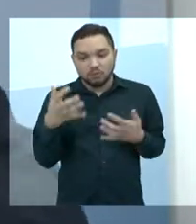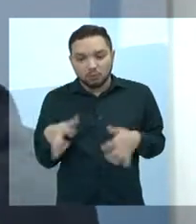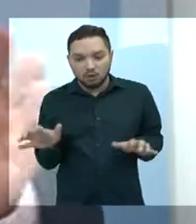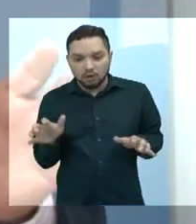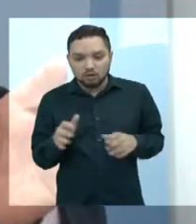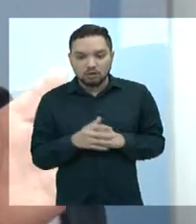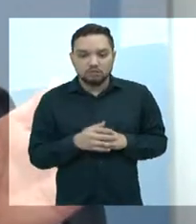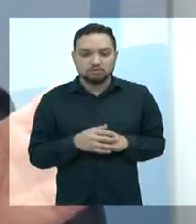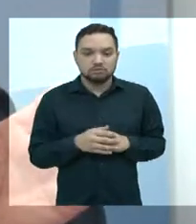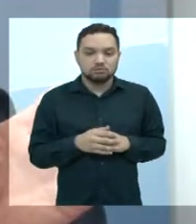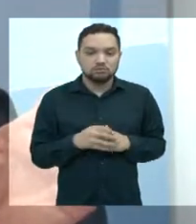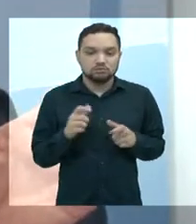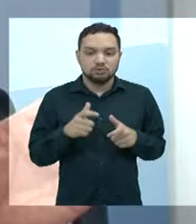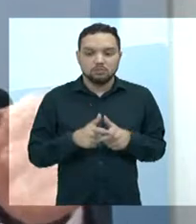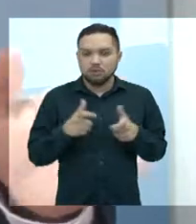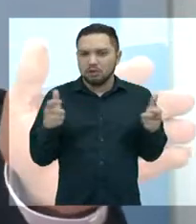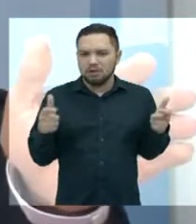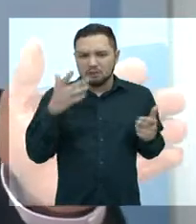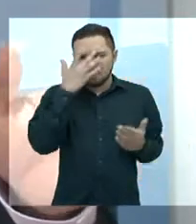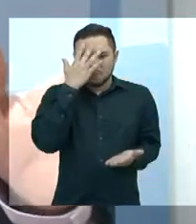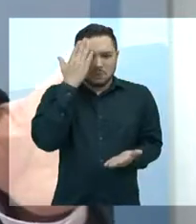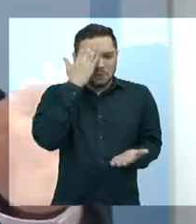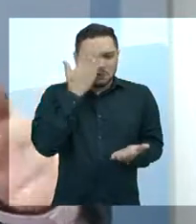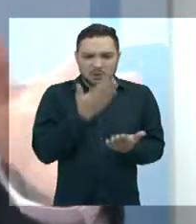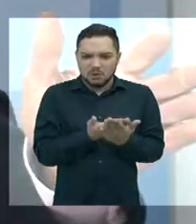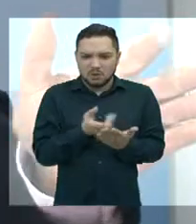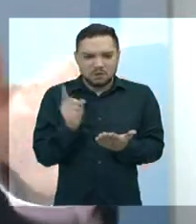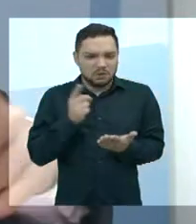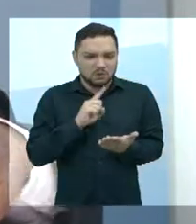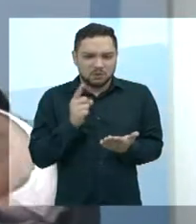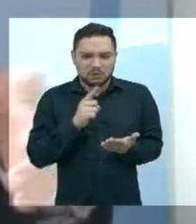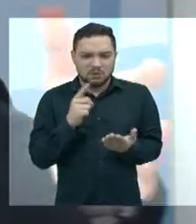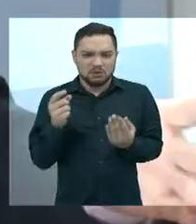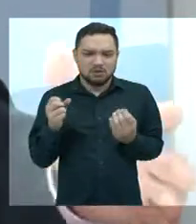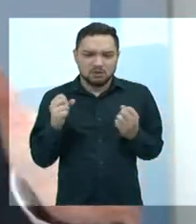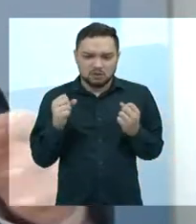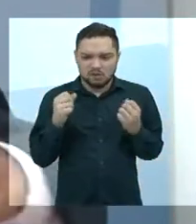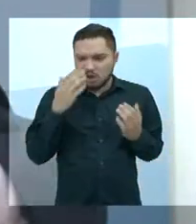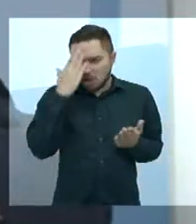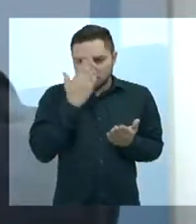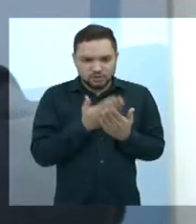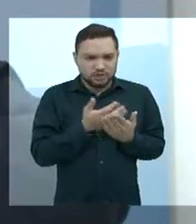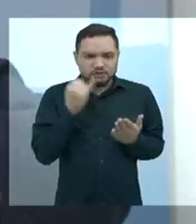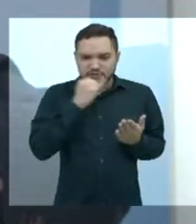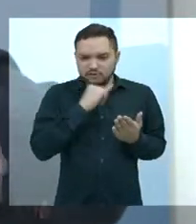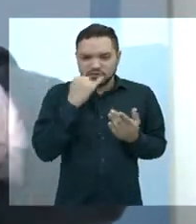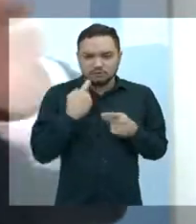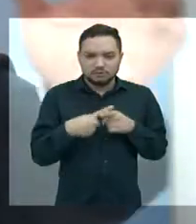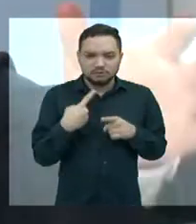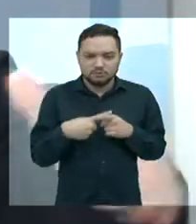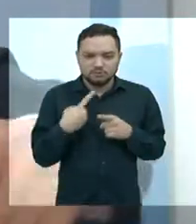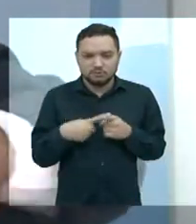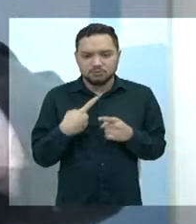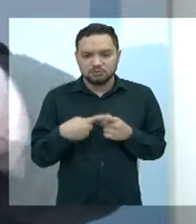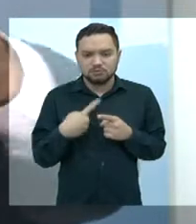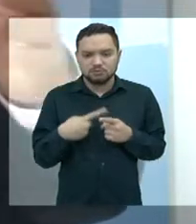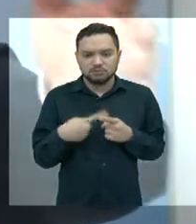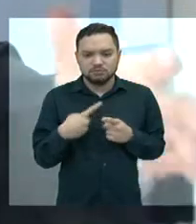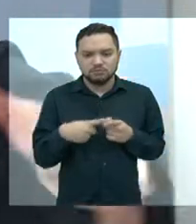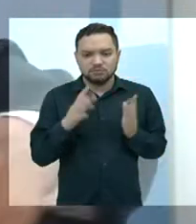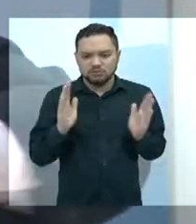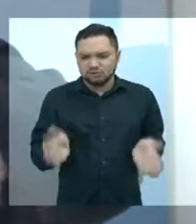Uhum. Muitos não acreditavam naquele tempo, na década de 80, não acreditavam que aquela energia pudesse chegar ali, porque já nasceram